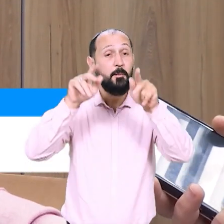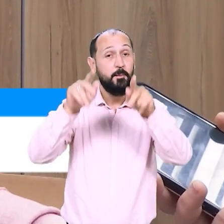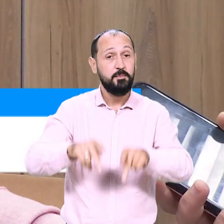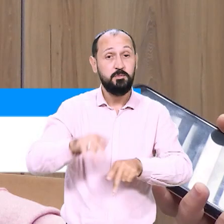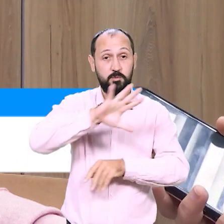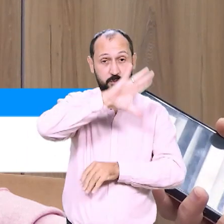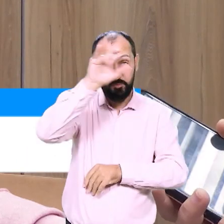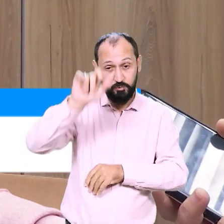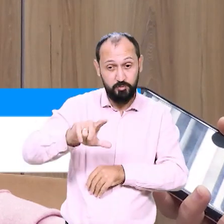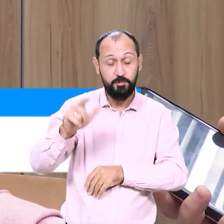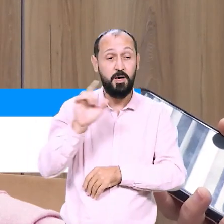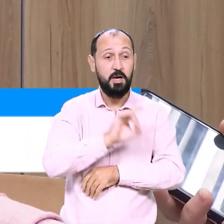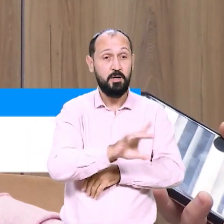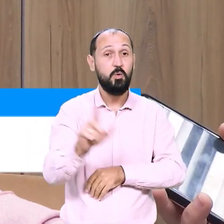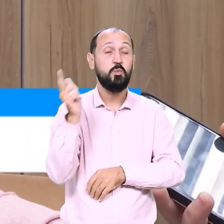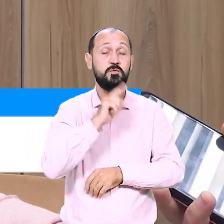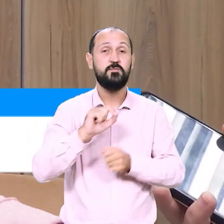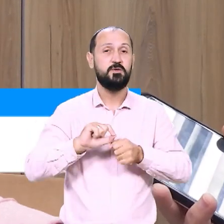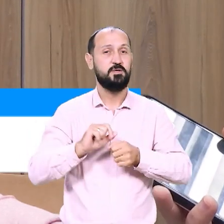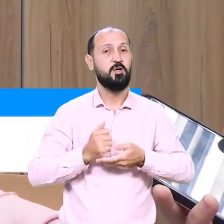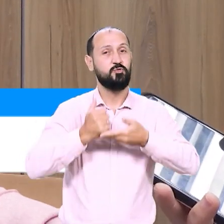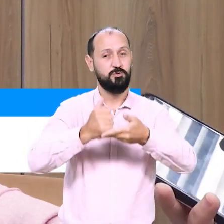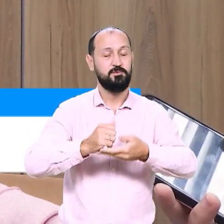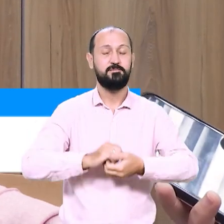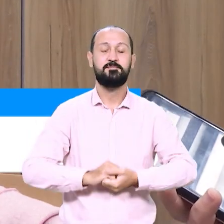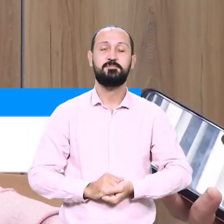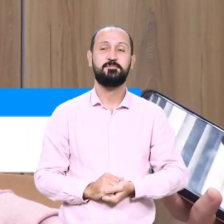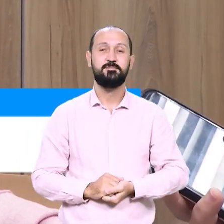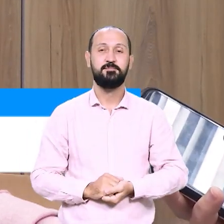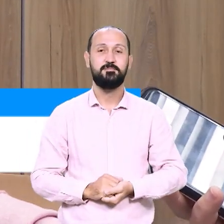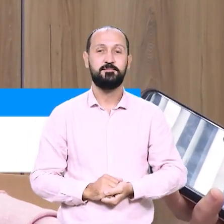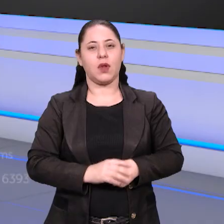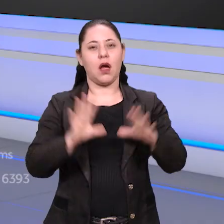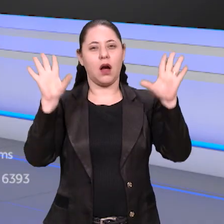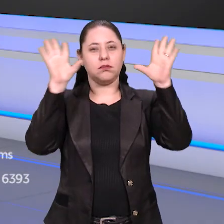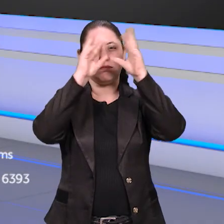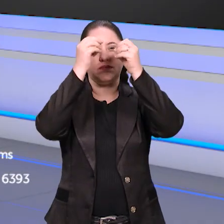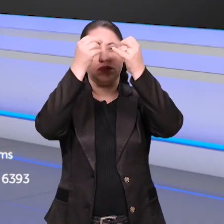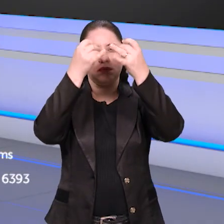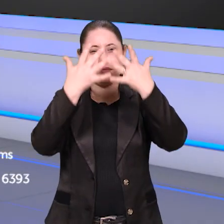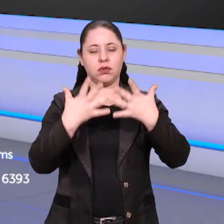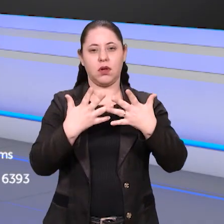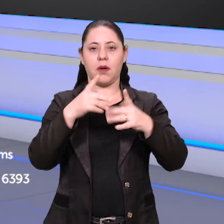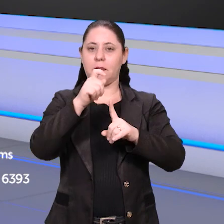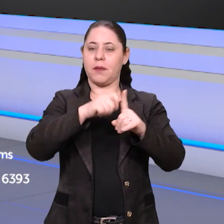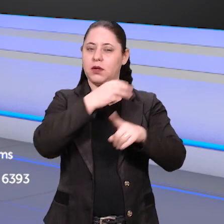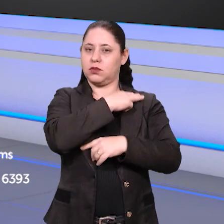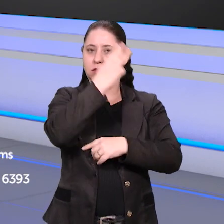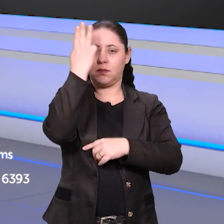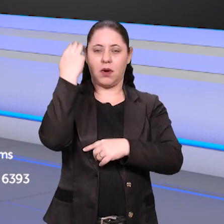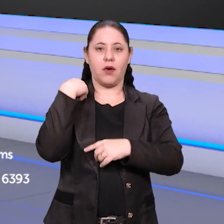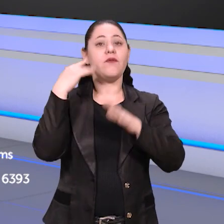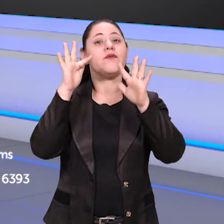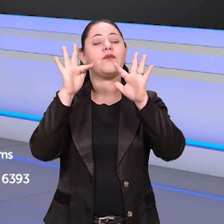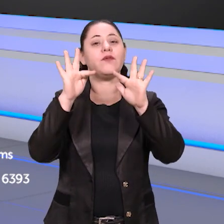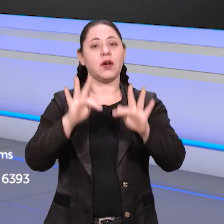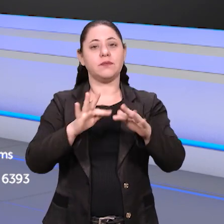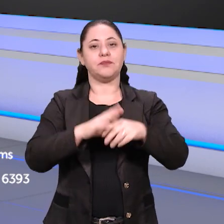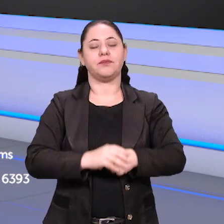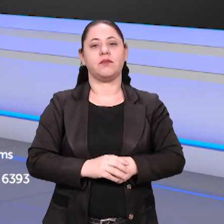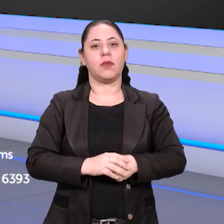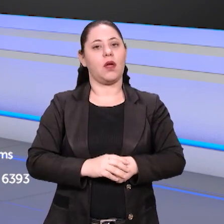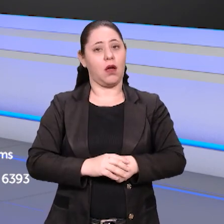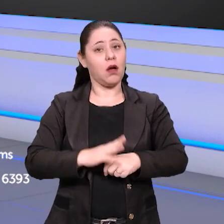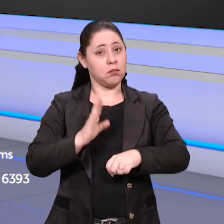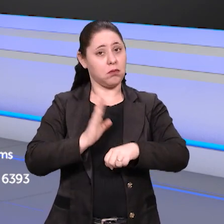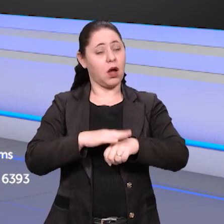mas convocar a população sul-mato-grossense para cada um fazer a sua parte. O resumo do mês de maio do Jornal Parlamentar fica por